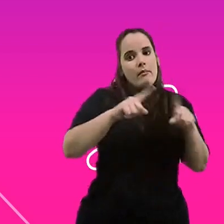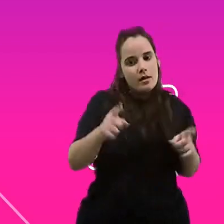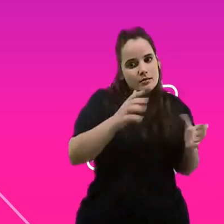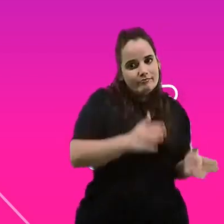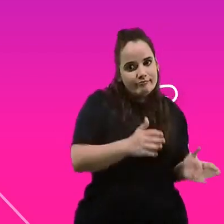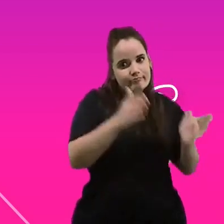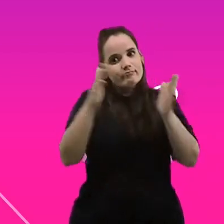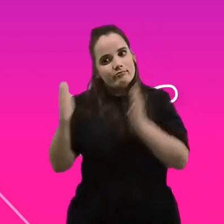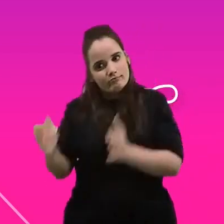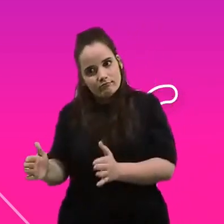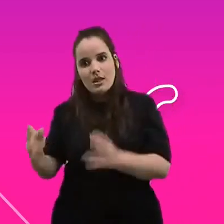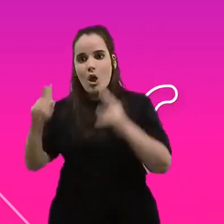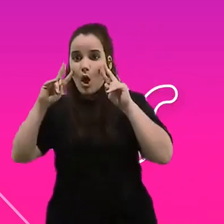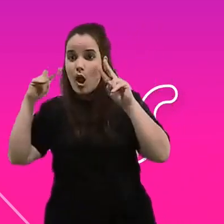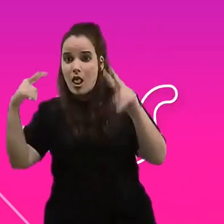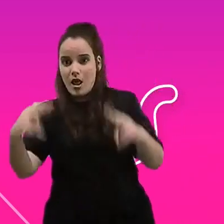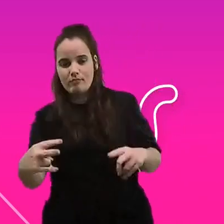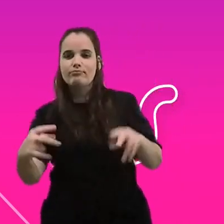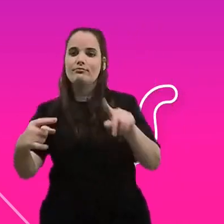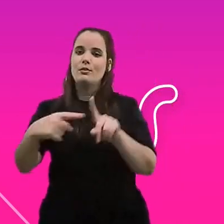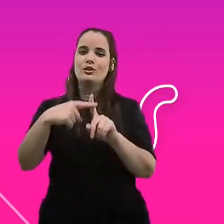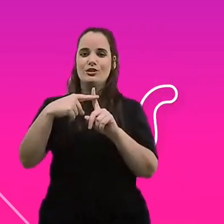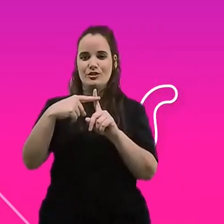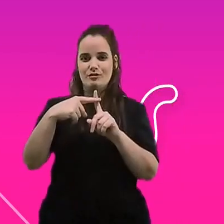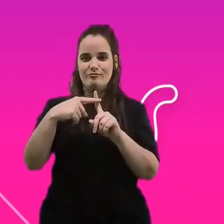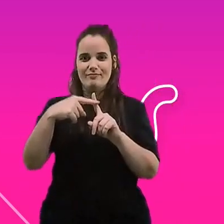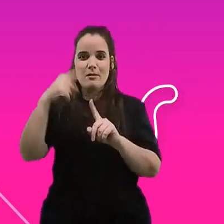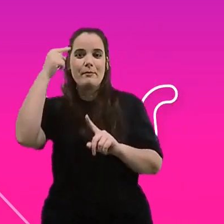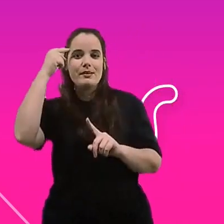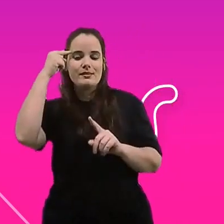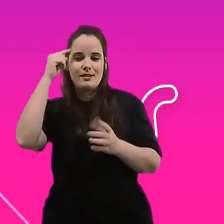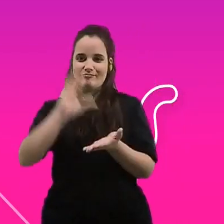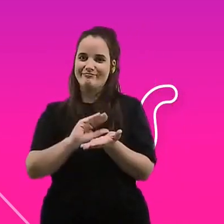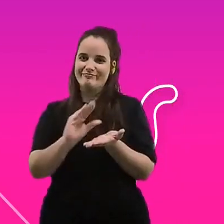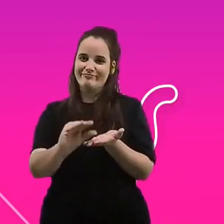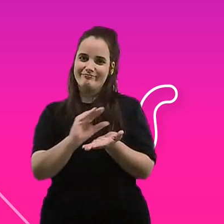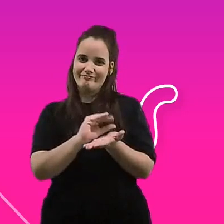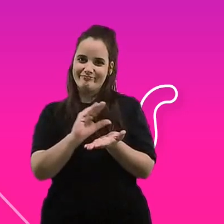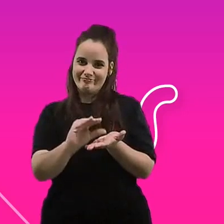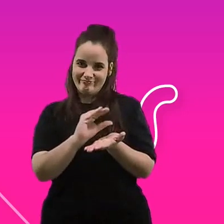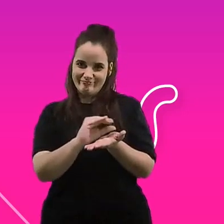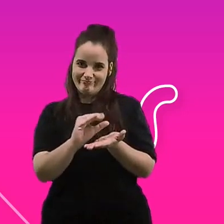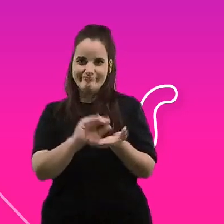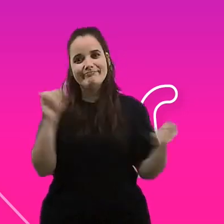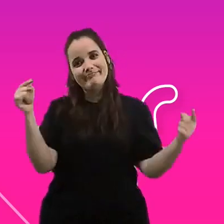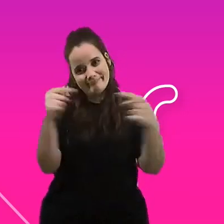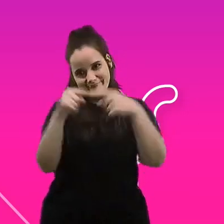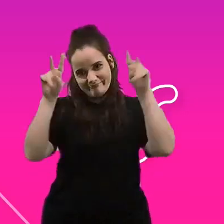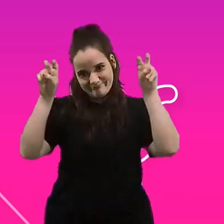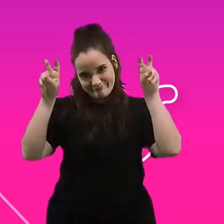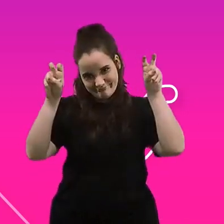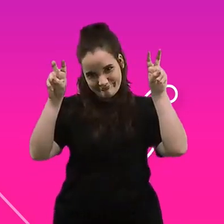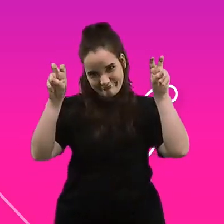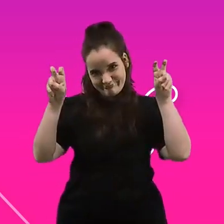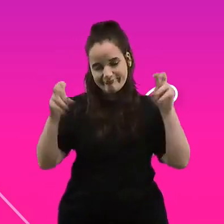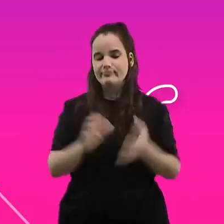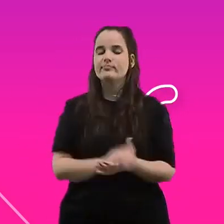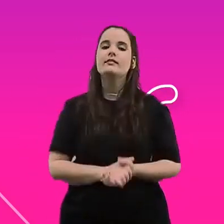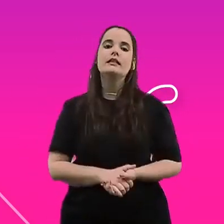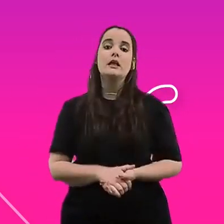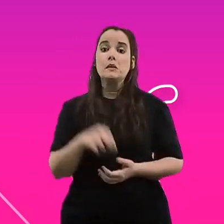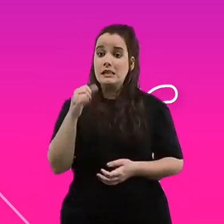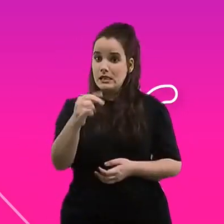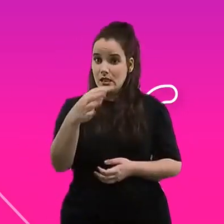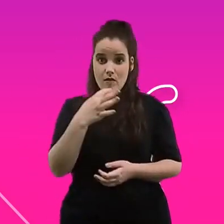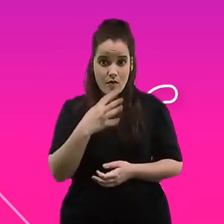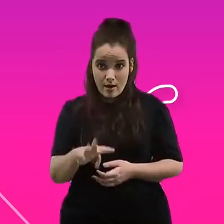aí positivo em relação aos dados, que é a temática de hoje. Eu acho que, para introduzir um pouquinho o Mercado Livre, né, para quem não conhece, a gente,